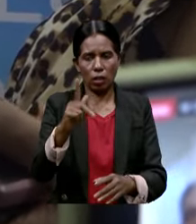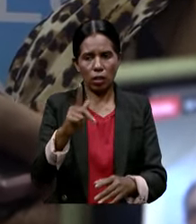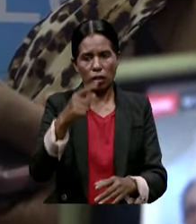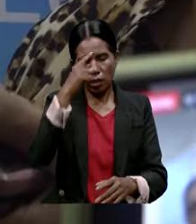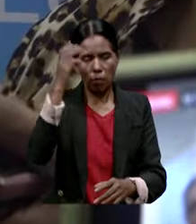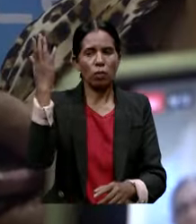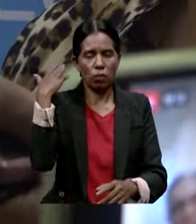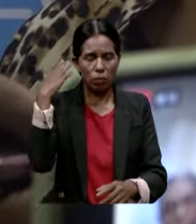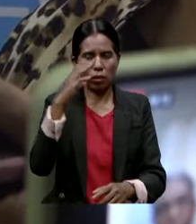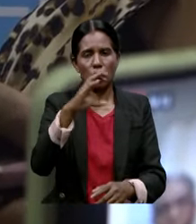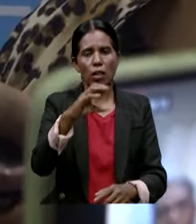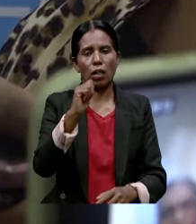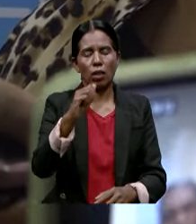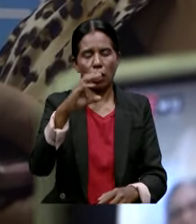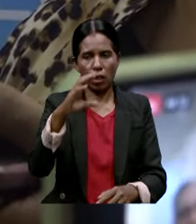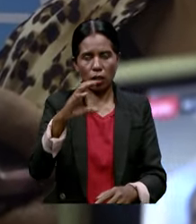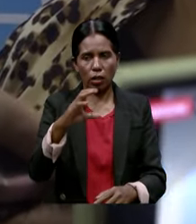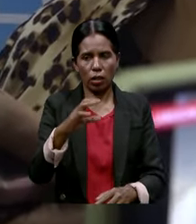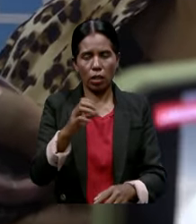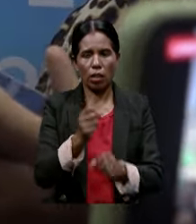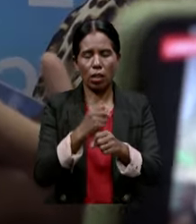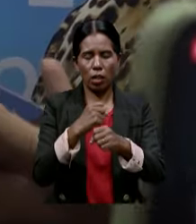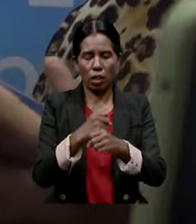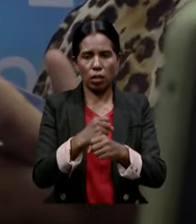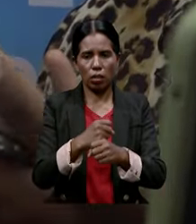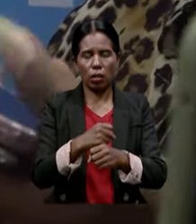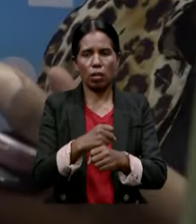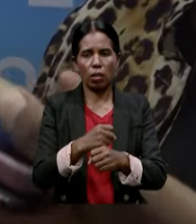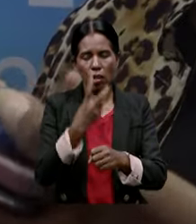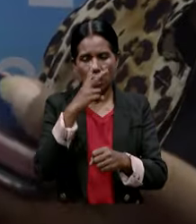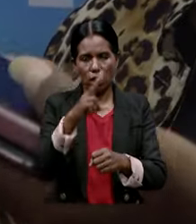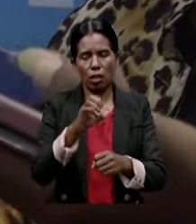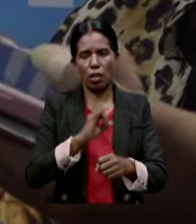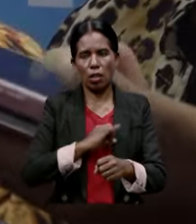CAC, halo asneira bara. Portanto, aula de